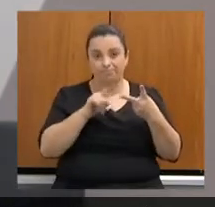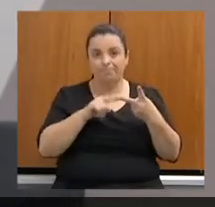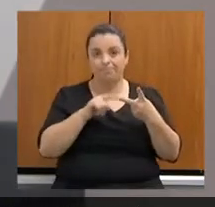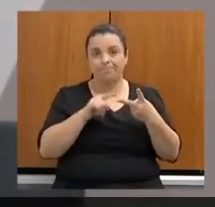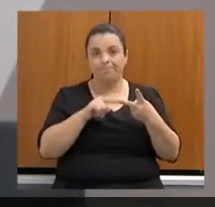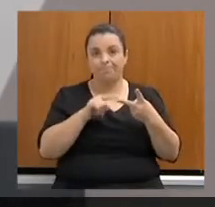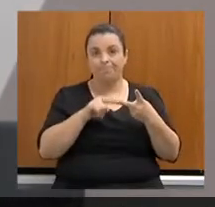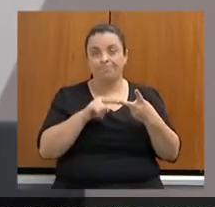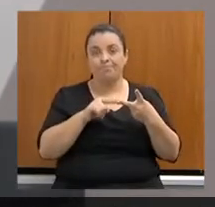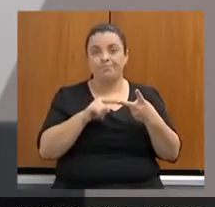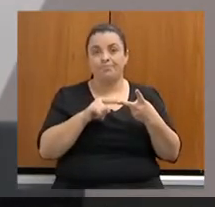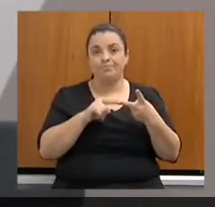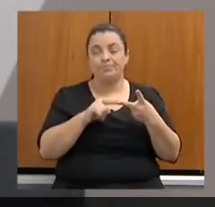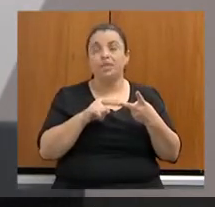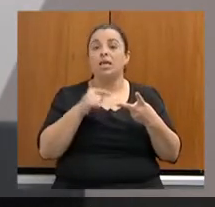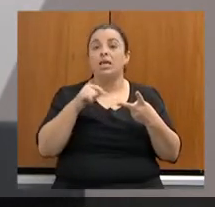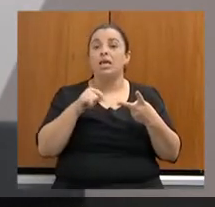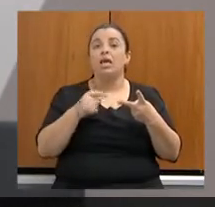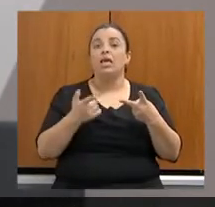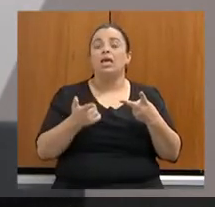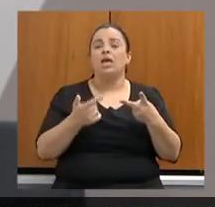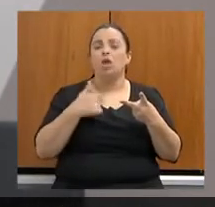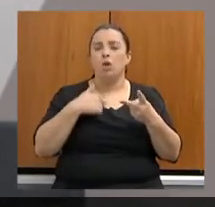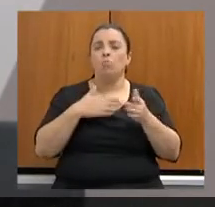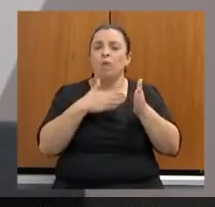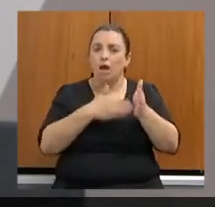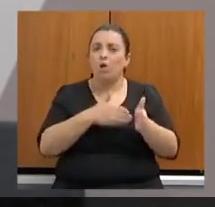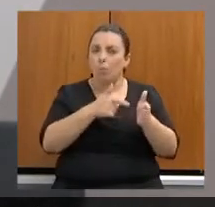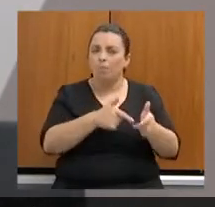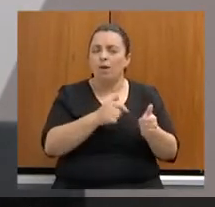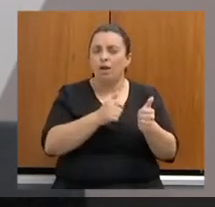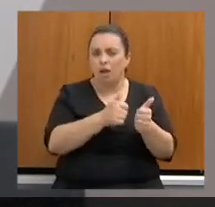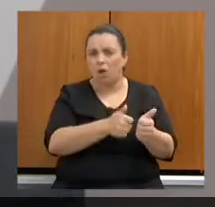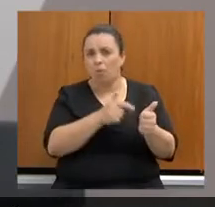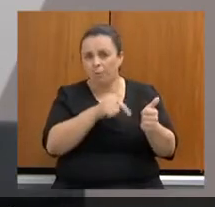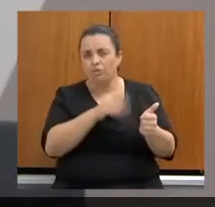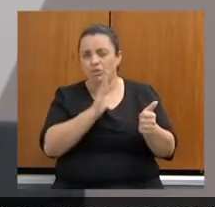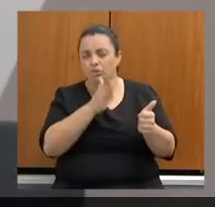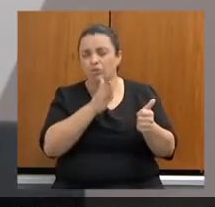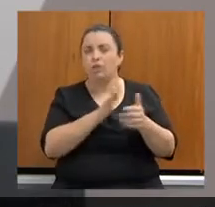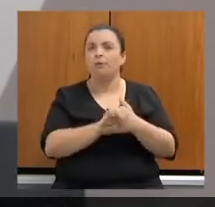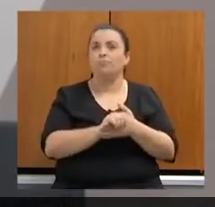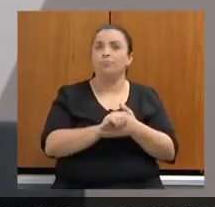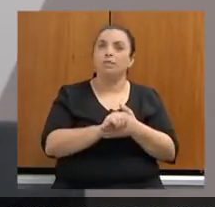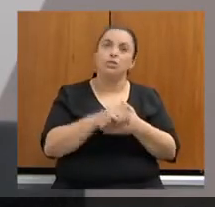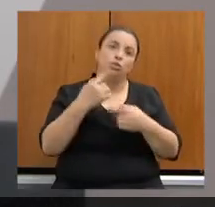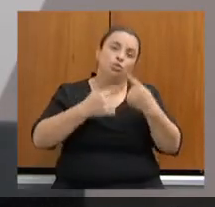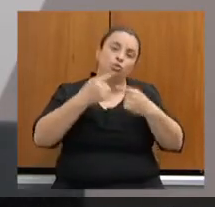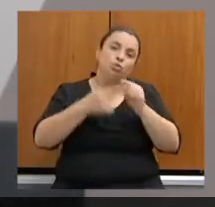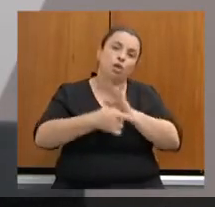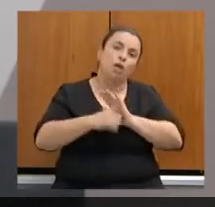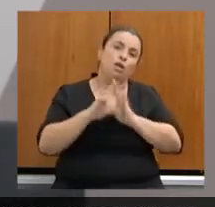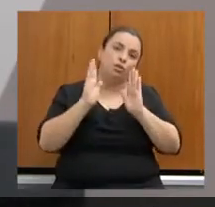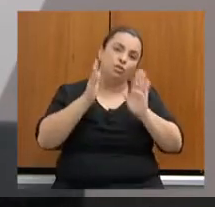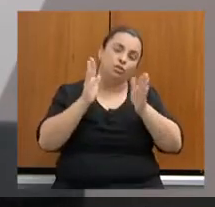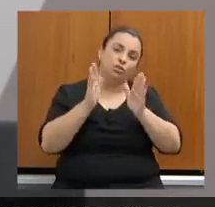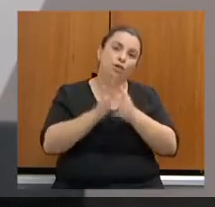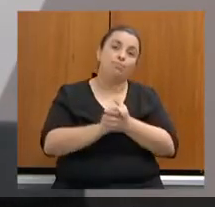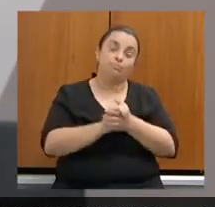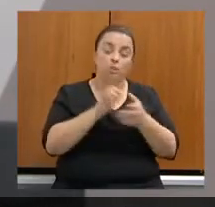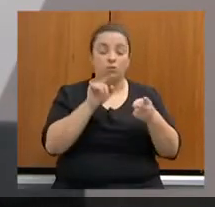vem eu também já acompanho essa falta né então é é da sequência ela já discutido anteriormente a segunda